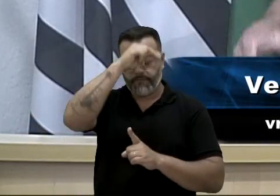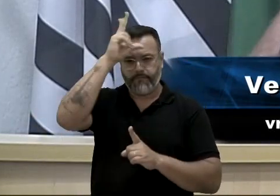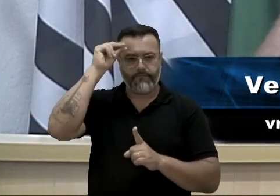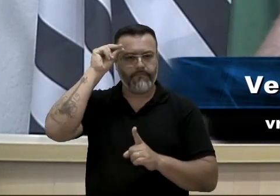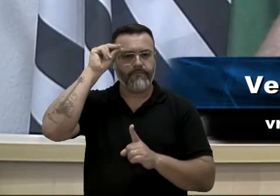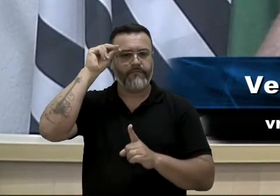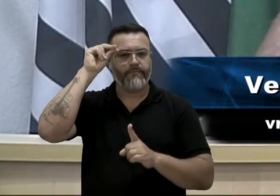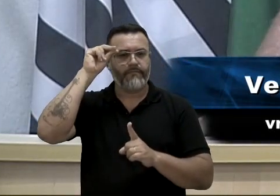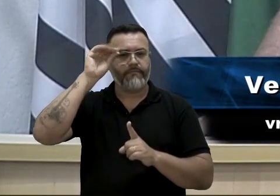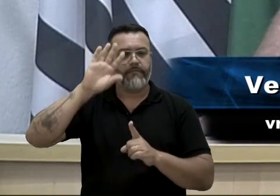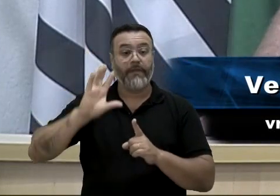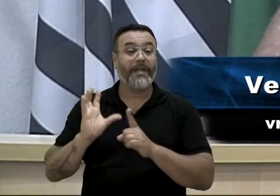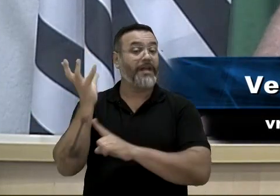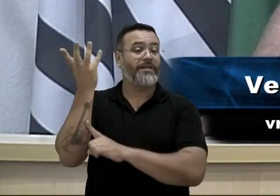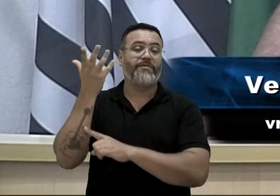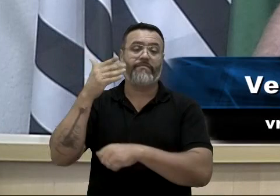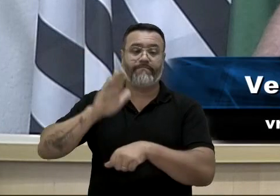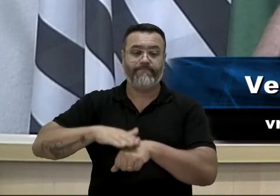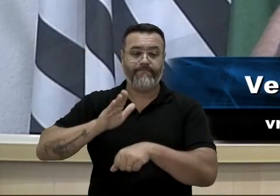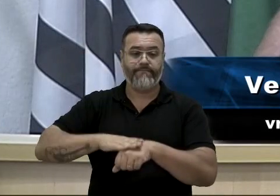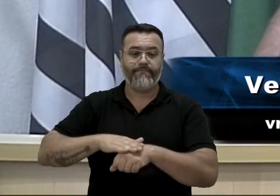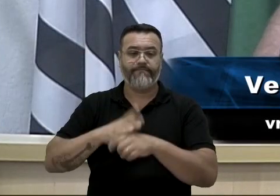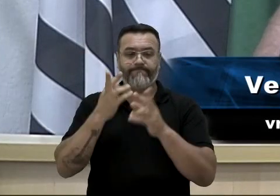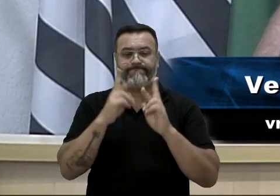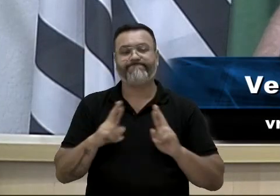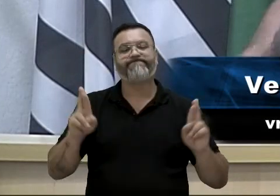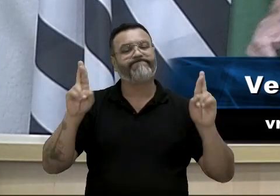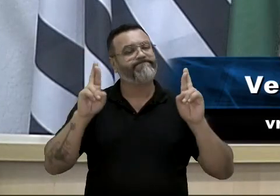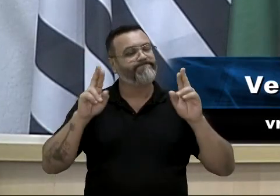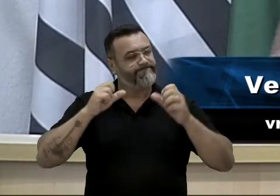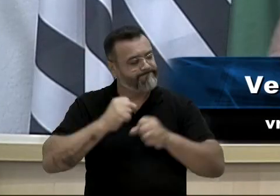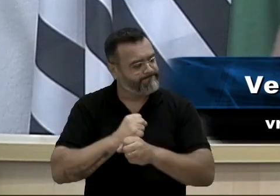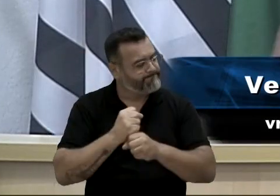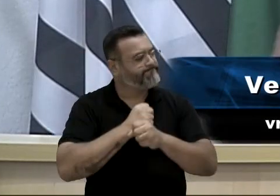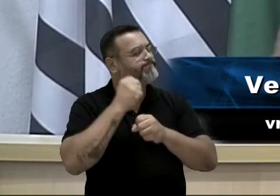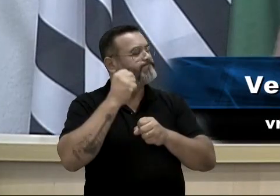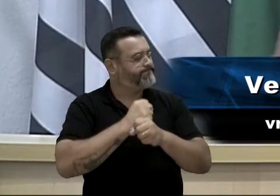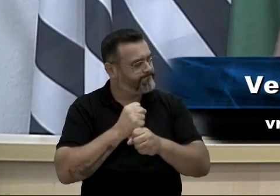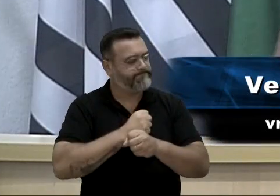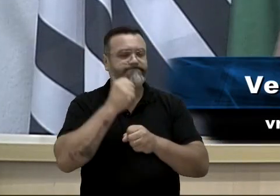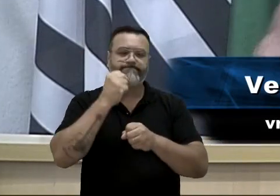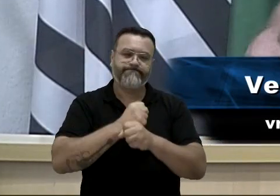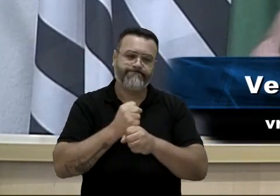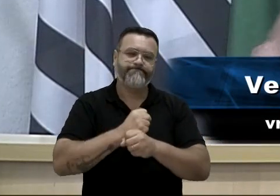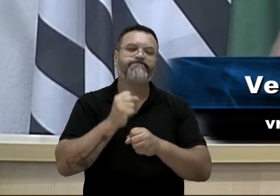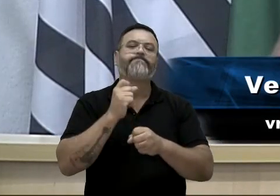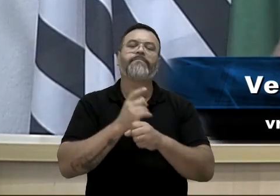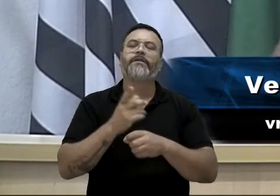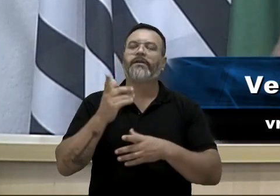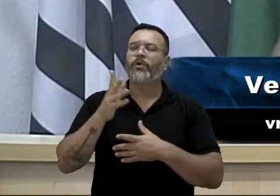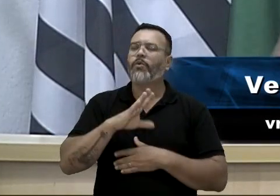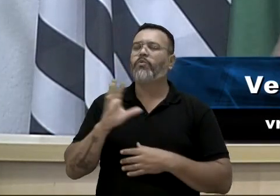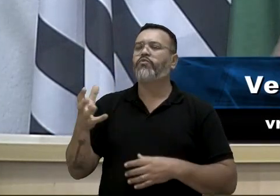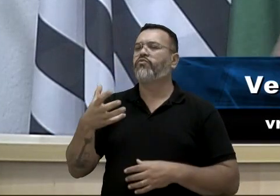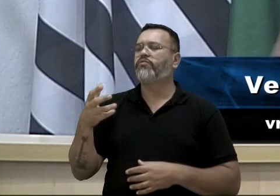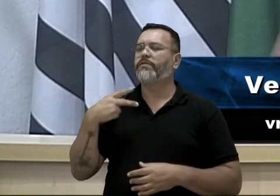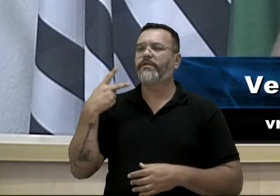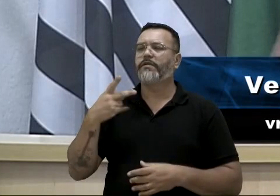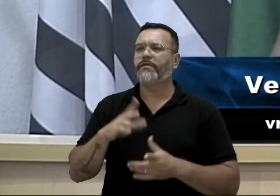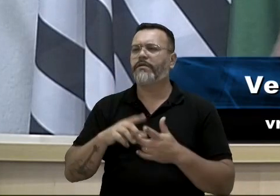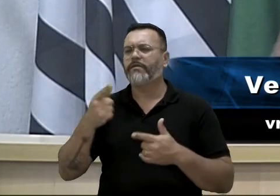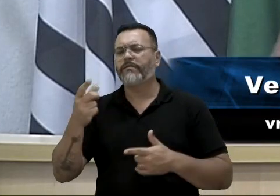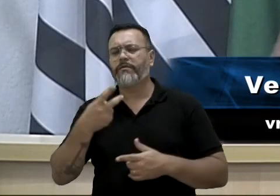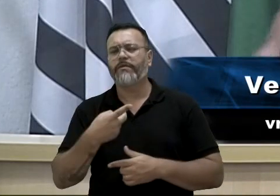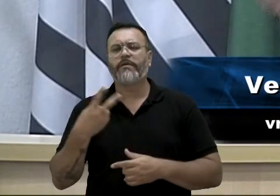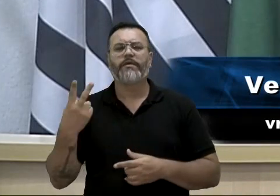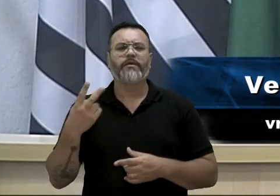fez acontecer. E isso esperamos há anos, né? Muita luta, muita garra, né? O vereador Tigrão, depois de 12 anos, saiu da coleta